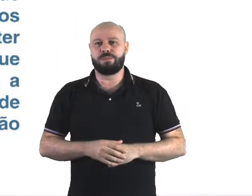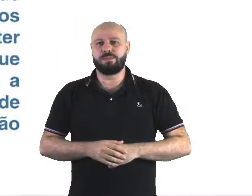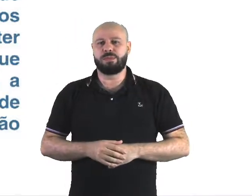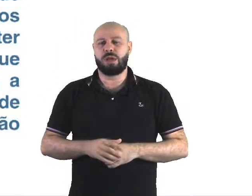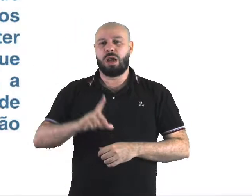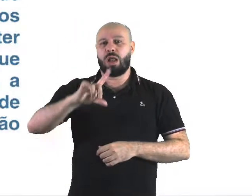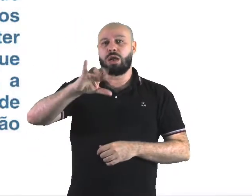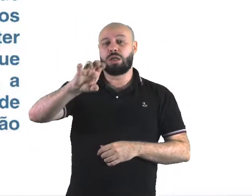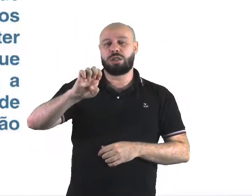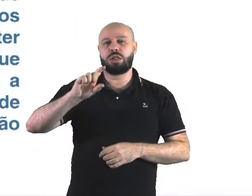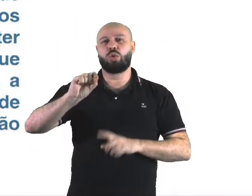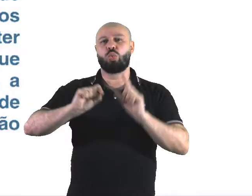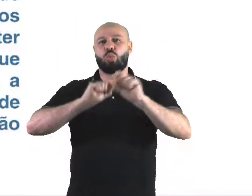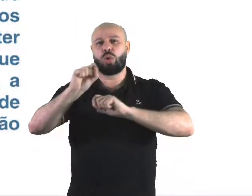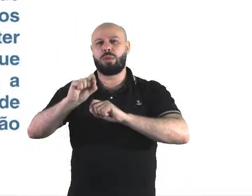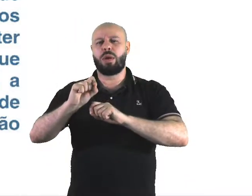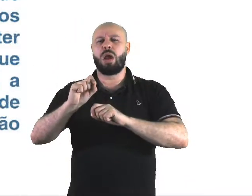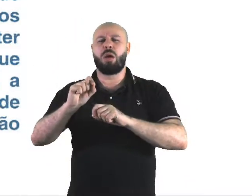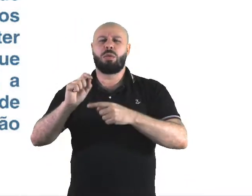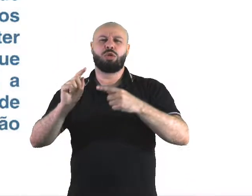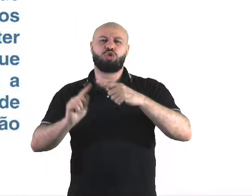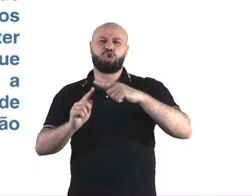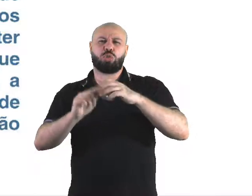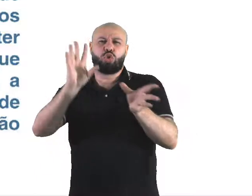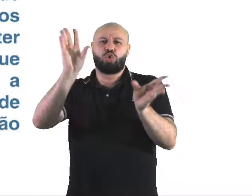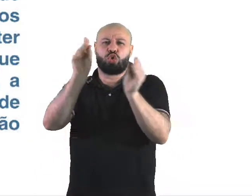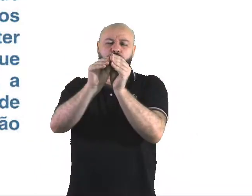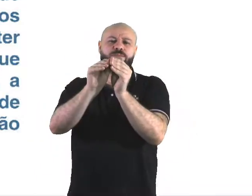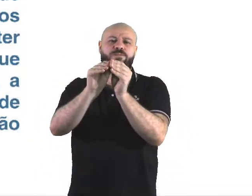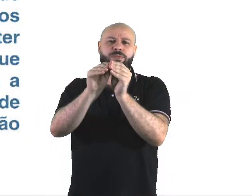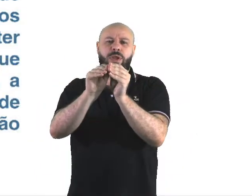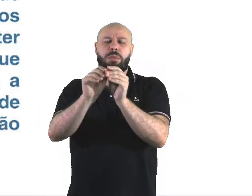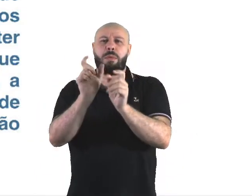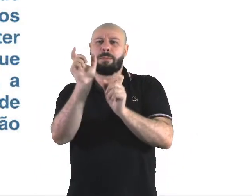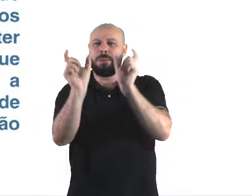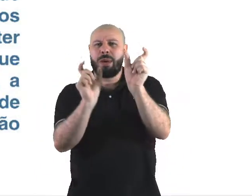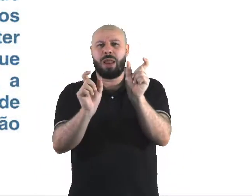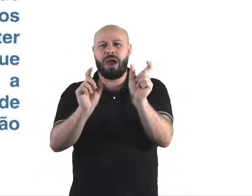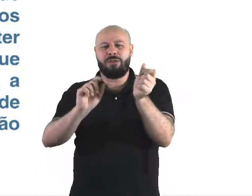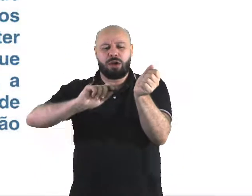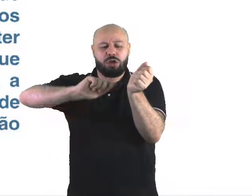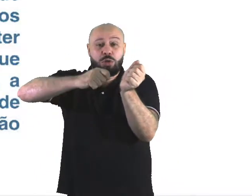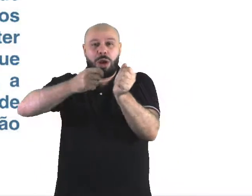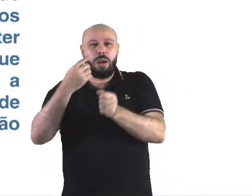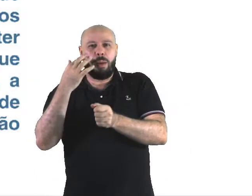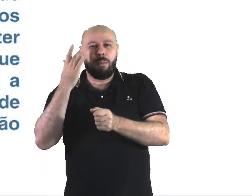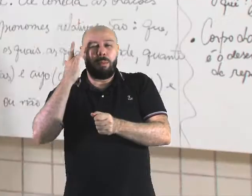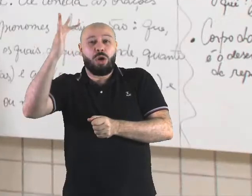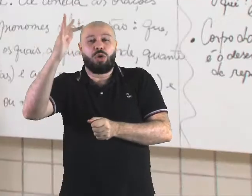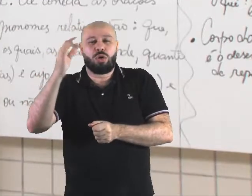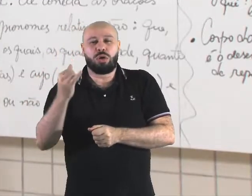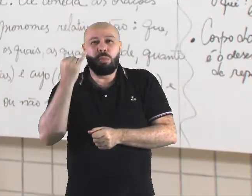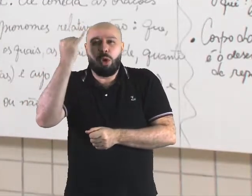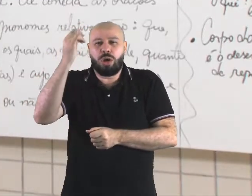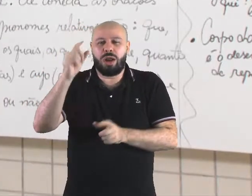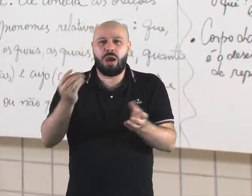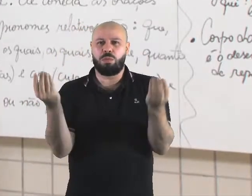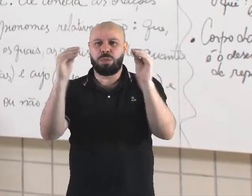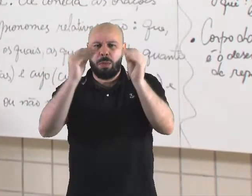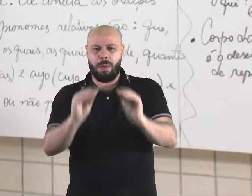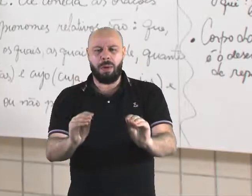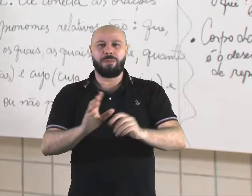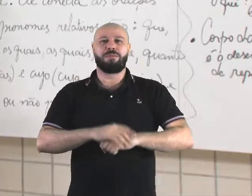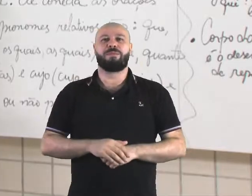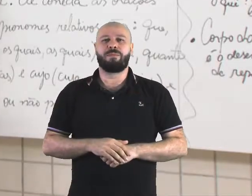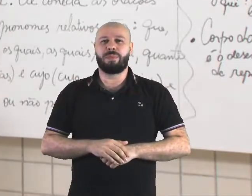lead pode ser considerada uma espécie de resumo em que as palavras-chave serão apontadas. É lá na